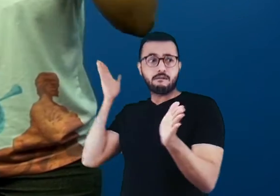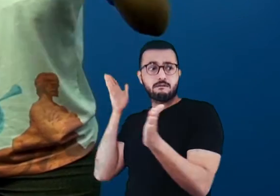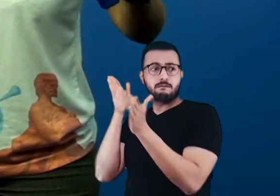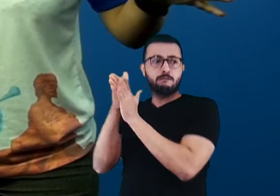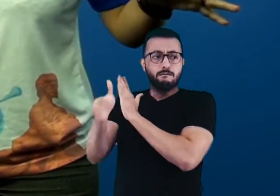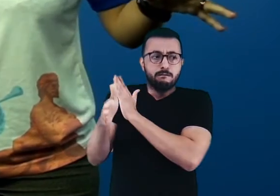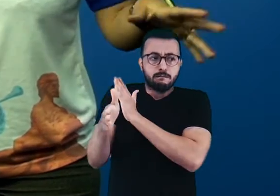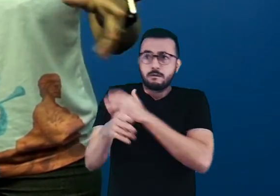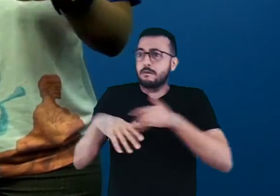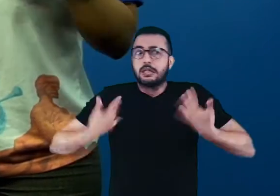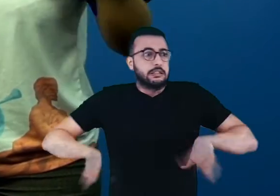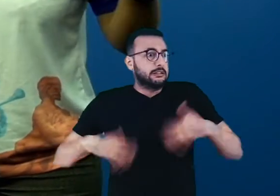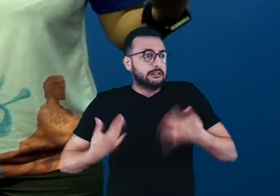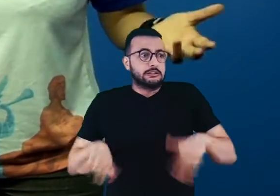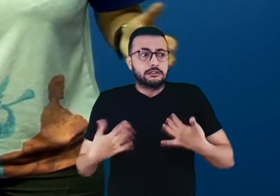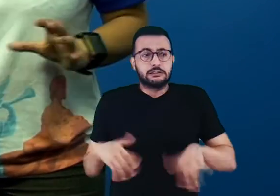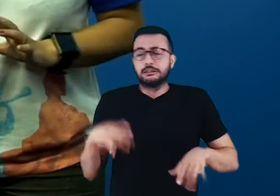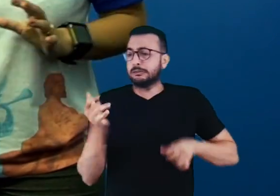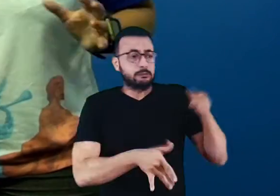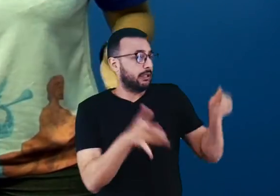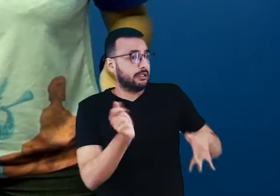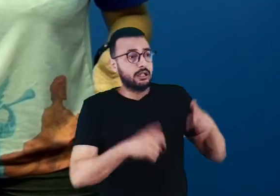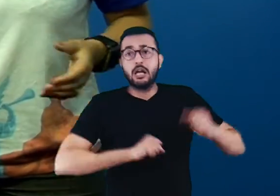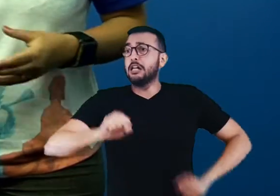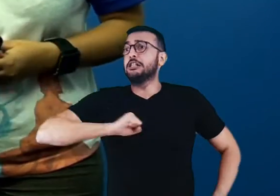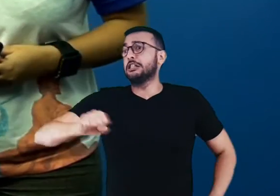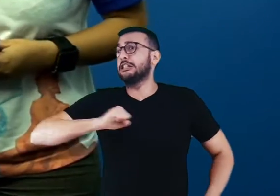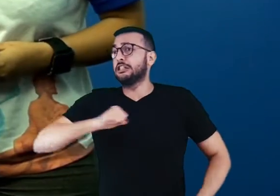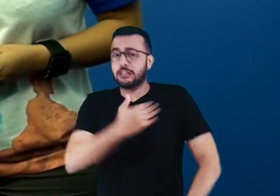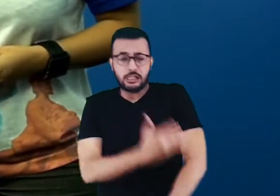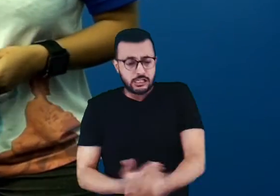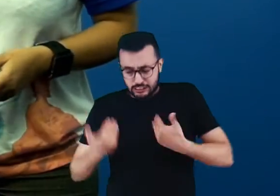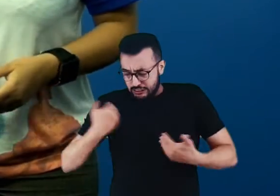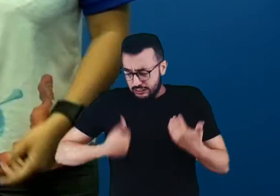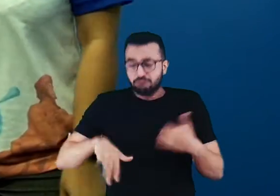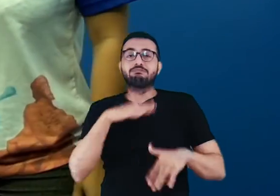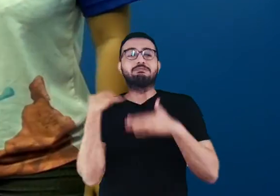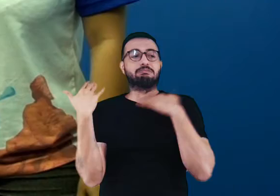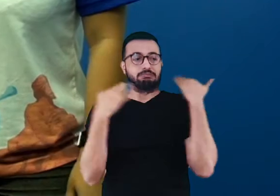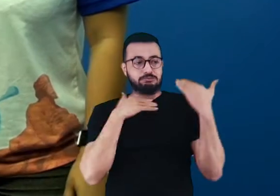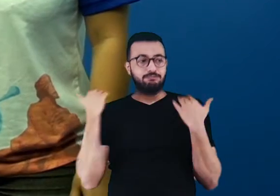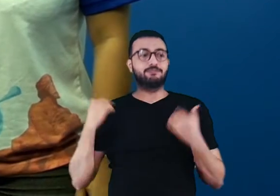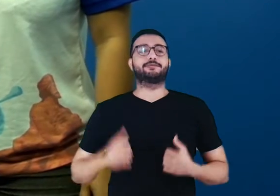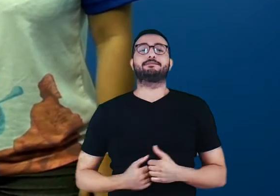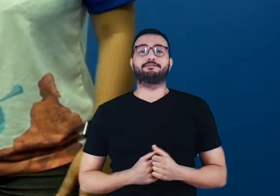apavorados, abandonando armas, munições, feridos e mortos.